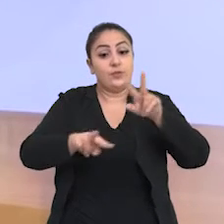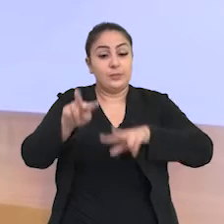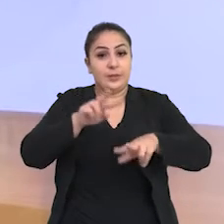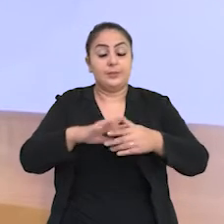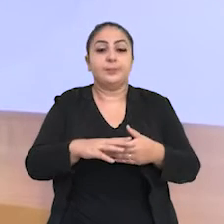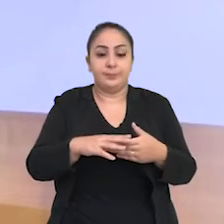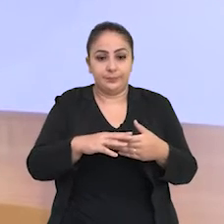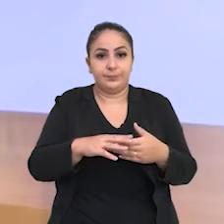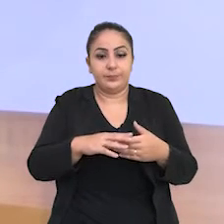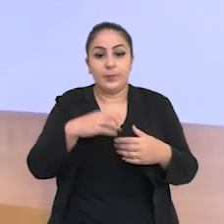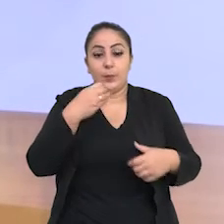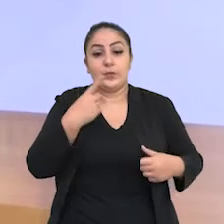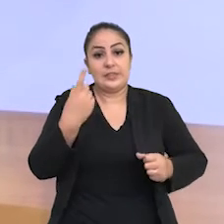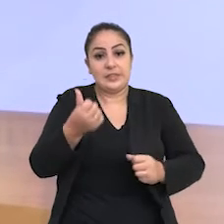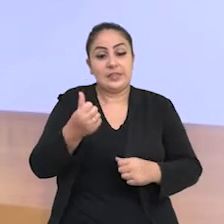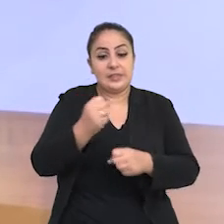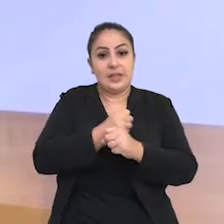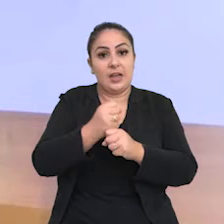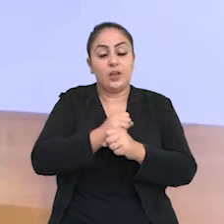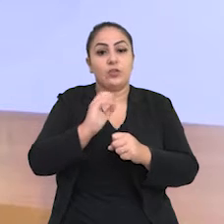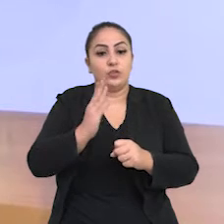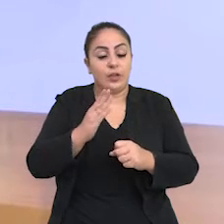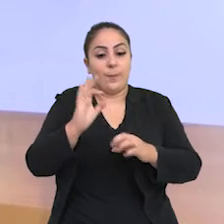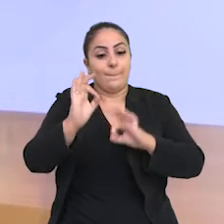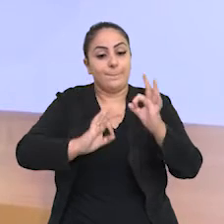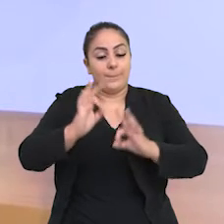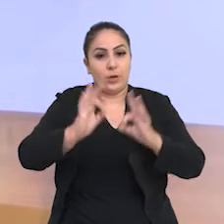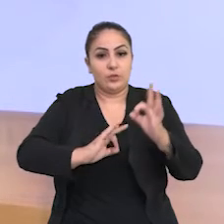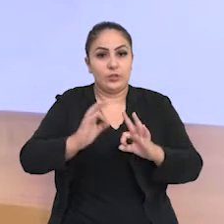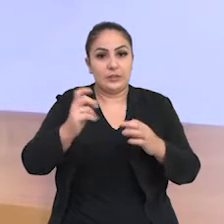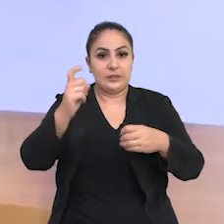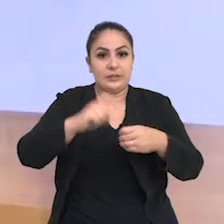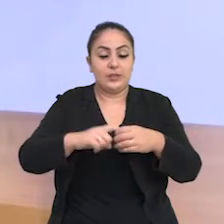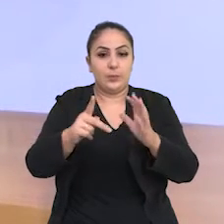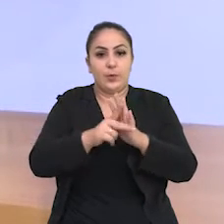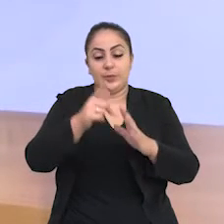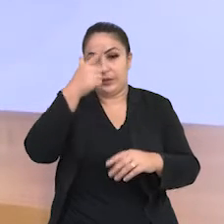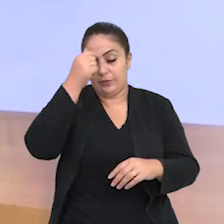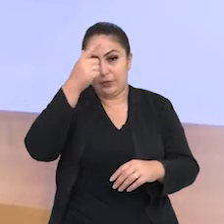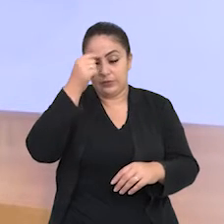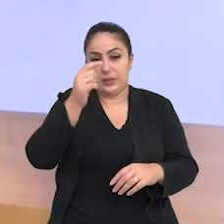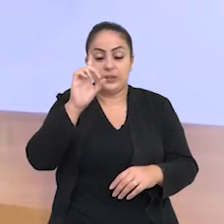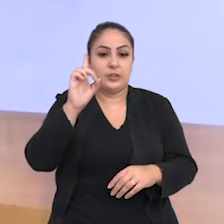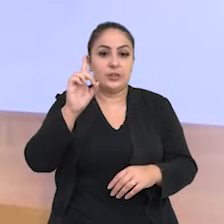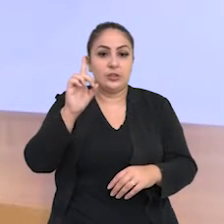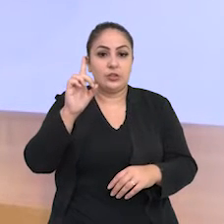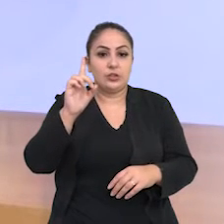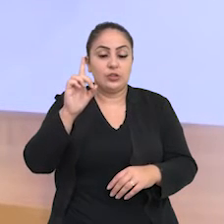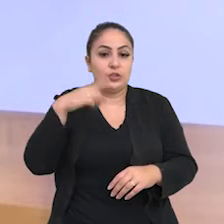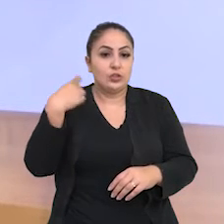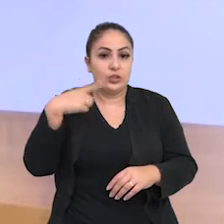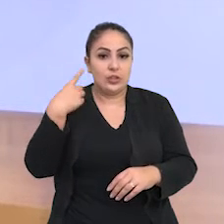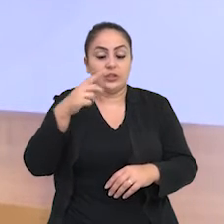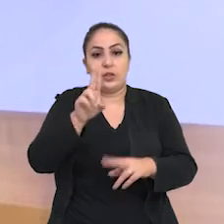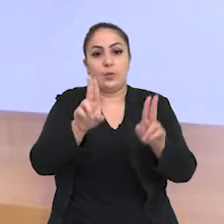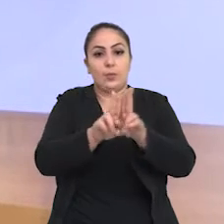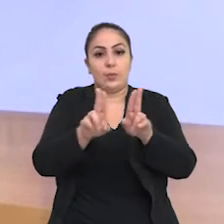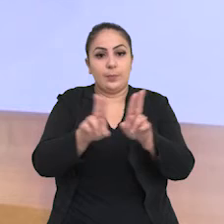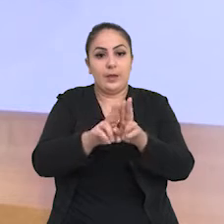visibilidade. Afinal, há 16 anos, este projeto de extensão da Faculdade de Direito da